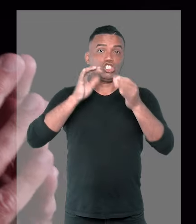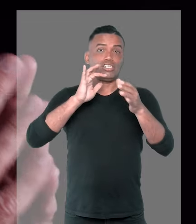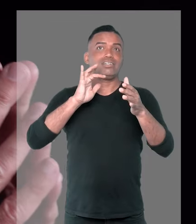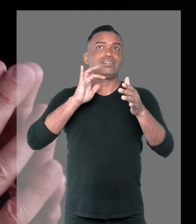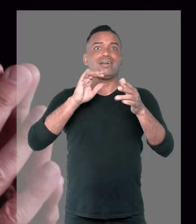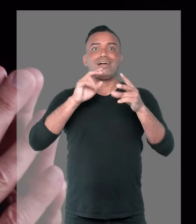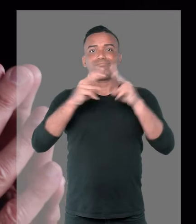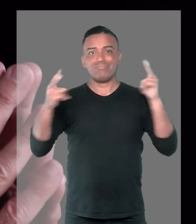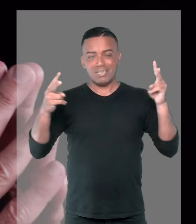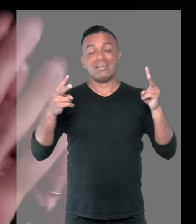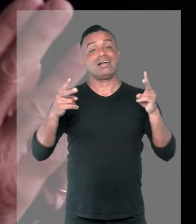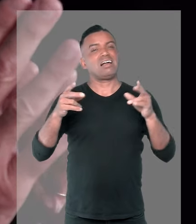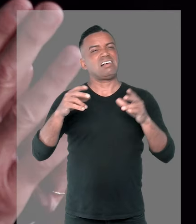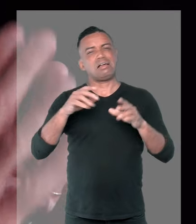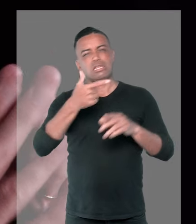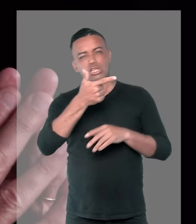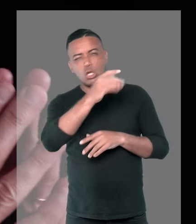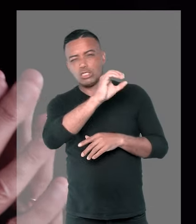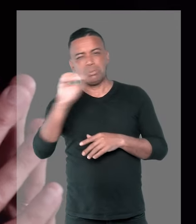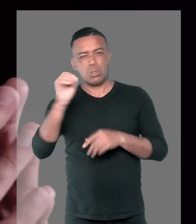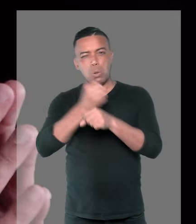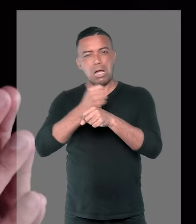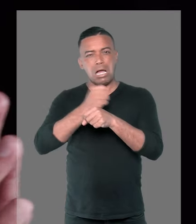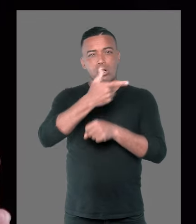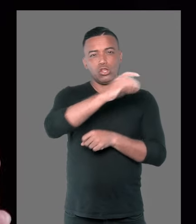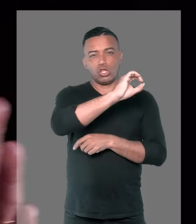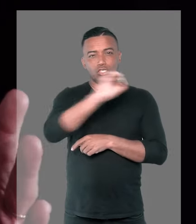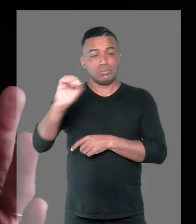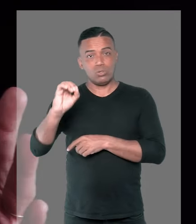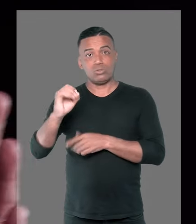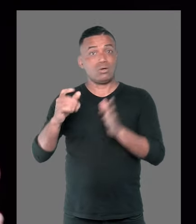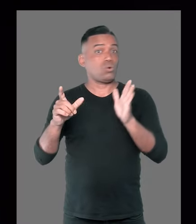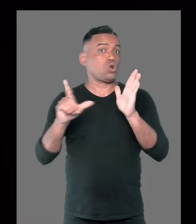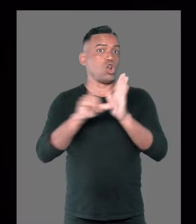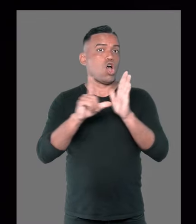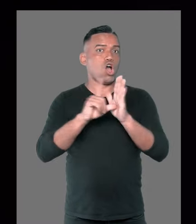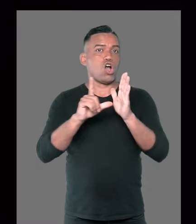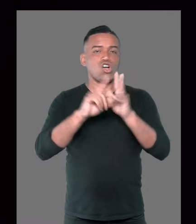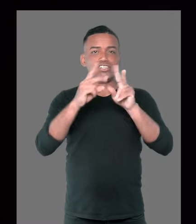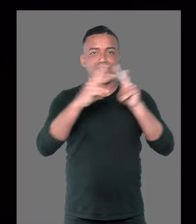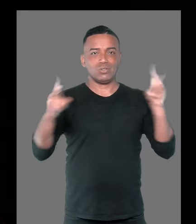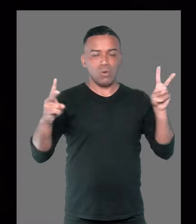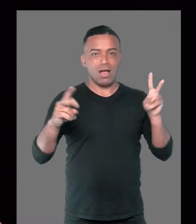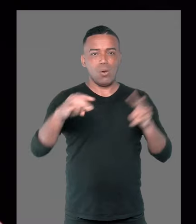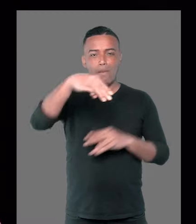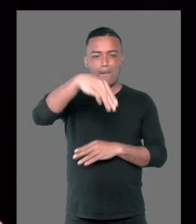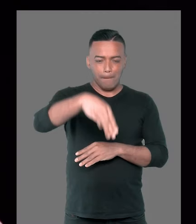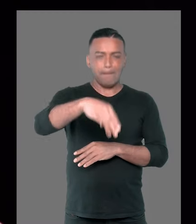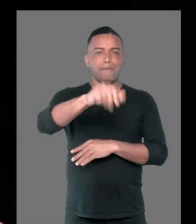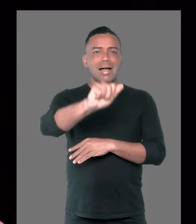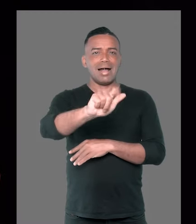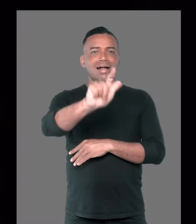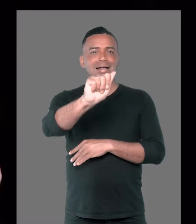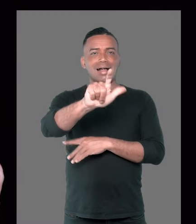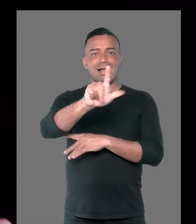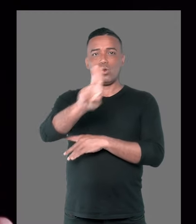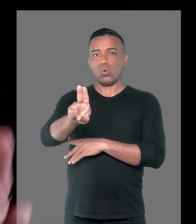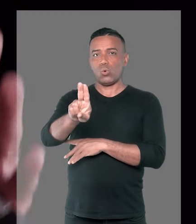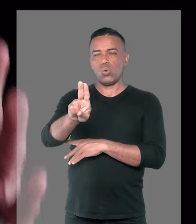década de 2000 o primeiro primeira loja virtual do magalu onde eu sou membro do Conselho de administração é de 2000